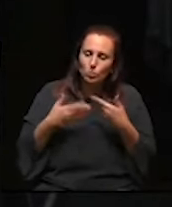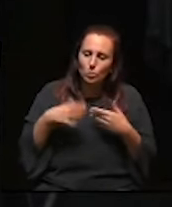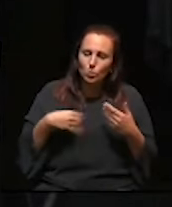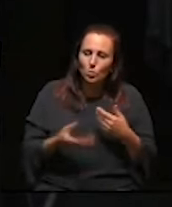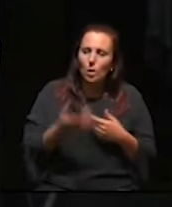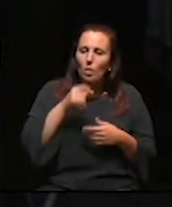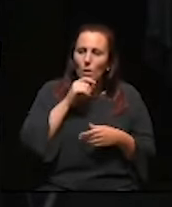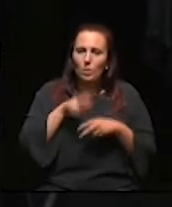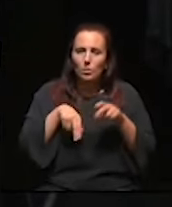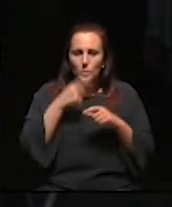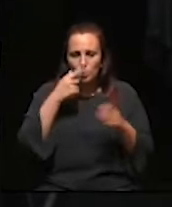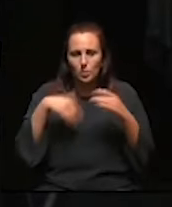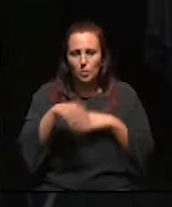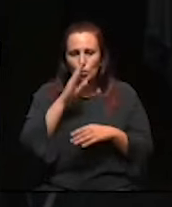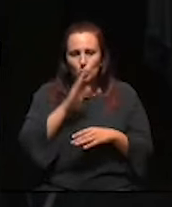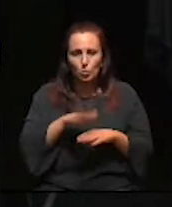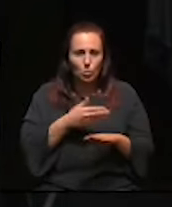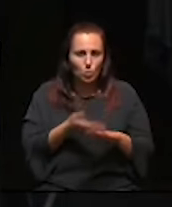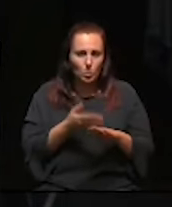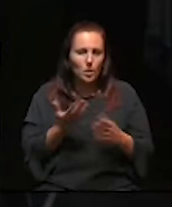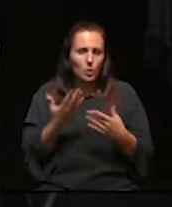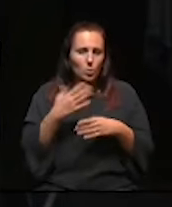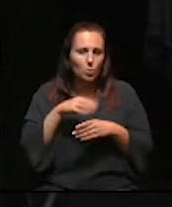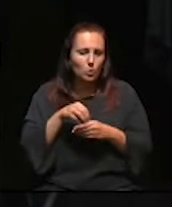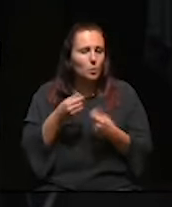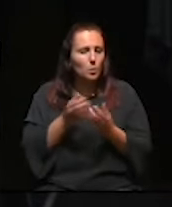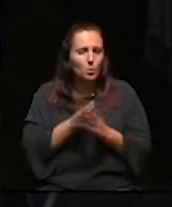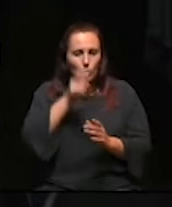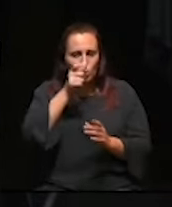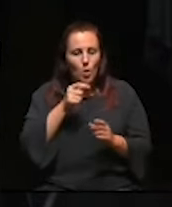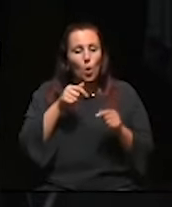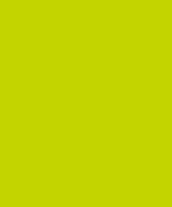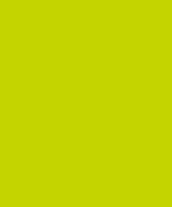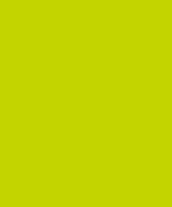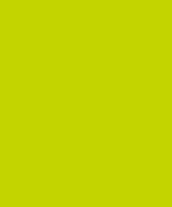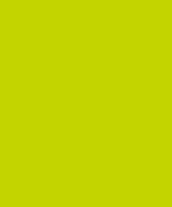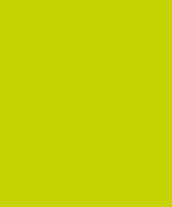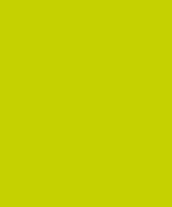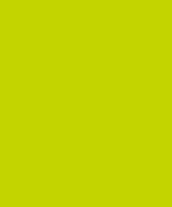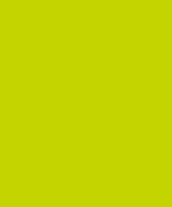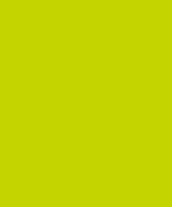permitirá construir uma sociedade mais justa e inclusiva para todas as pessoas. Não amanhã, mas agora.